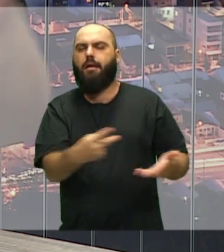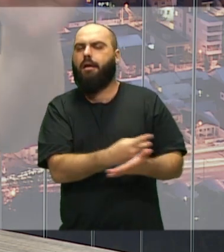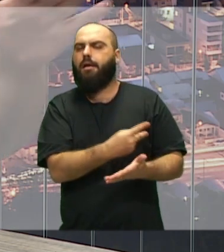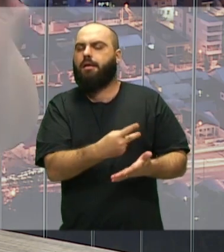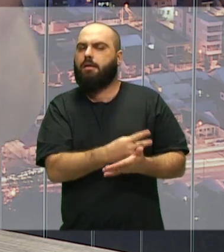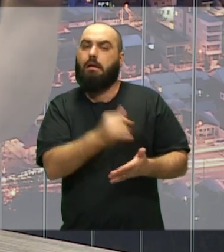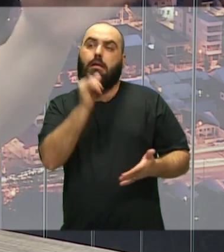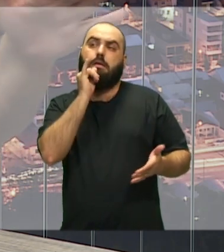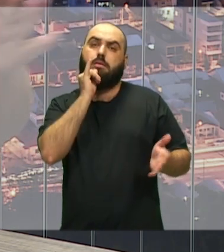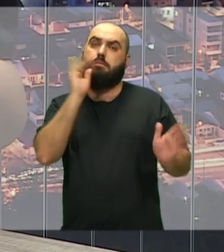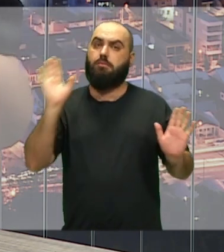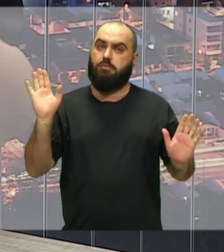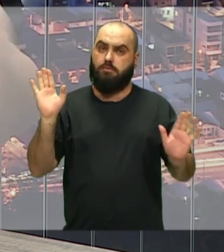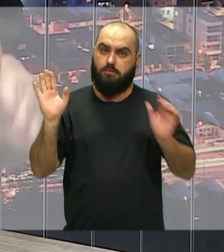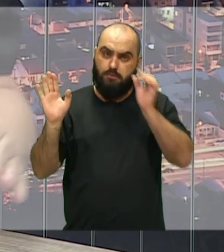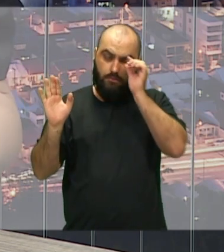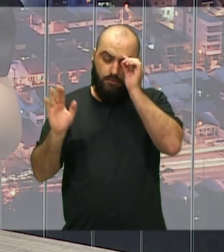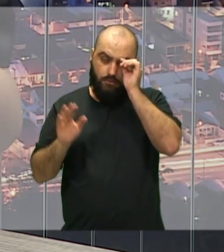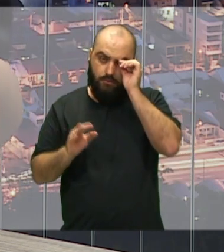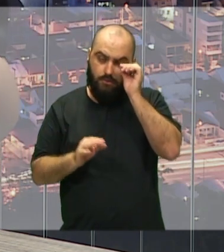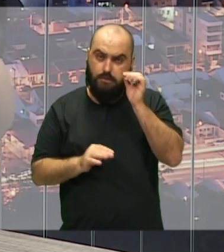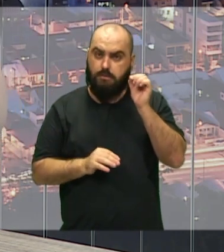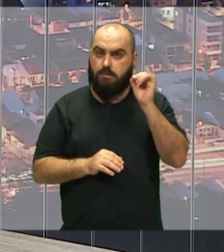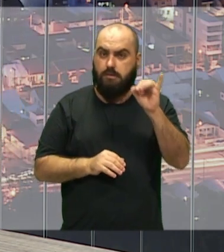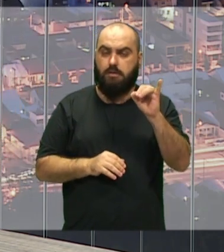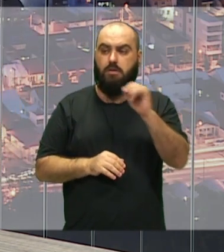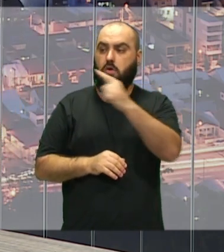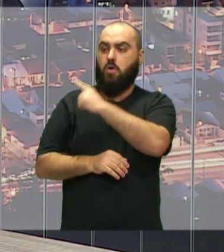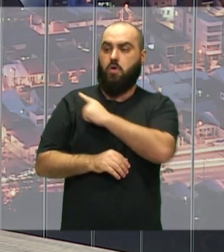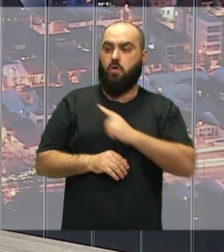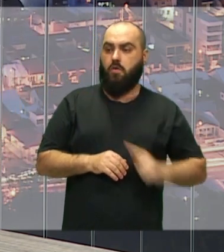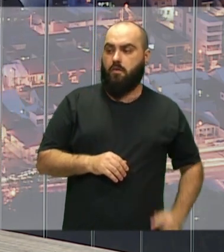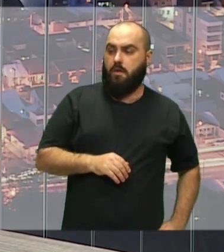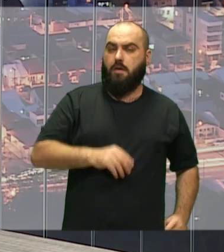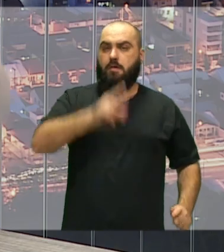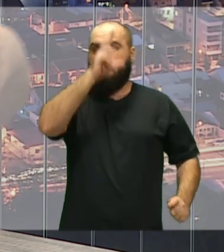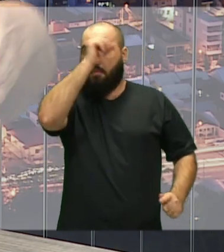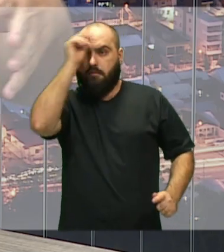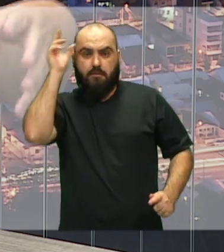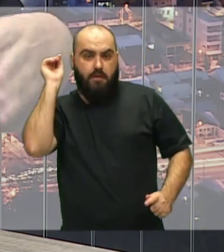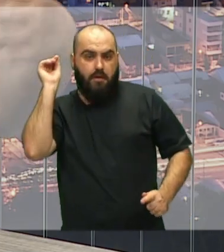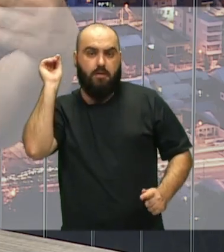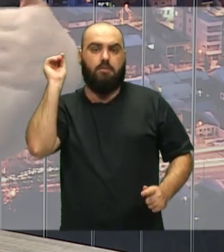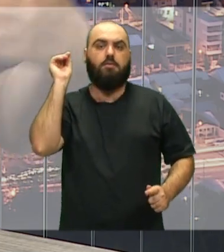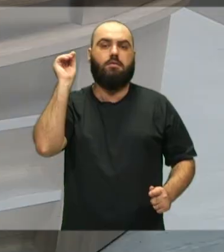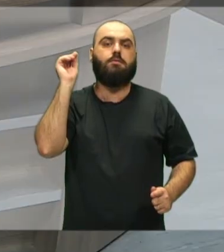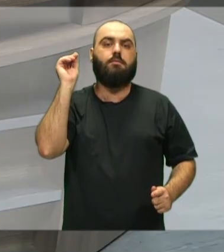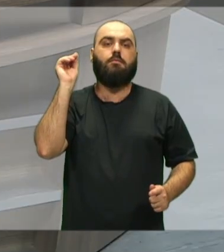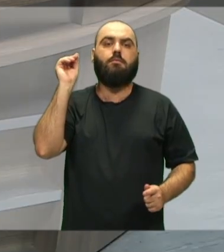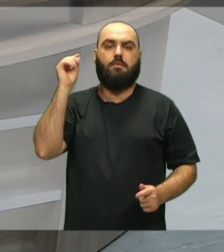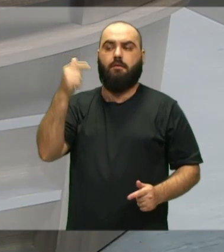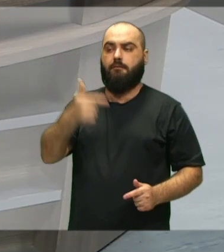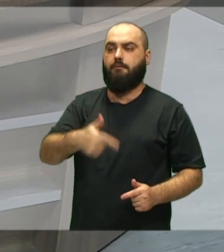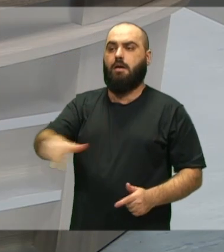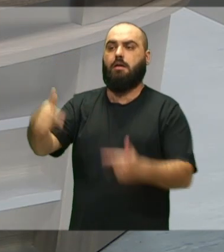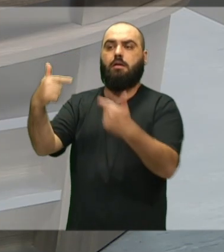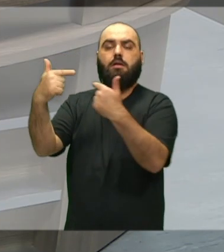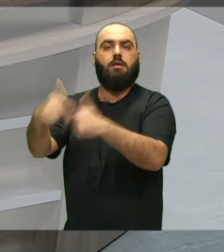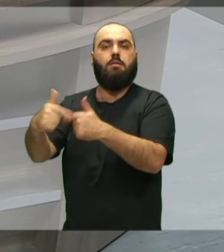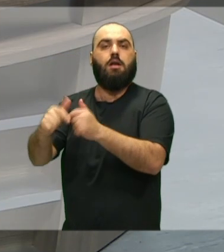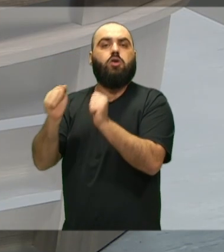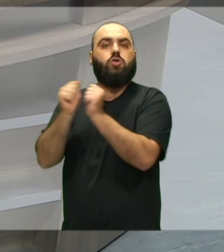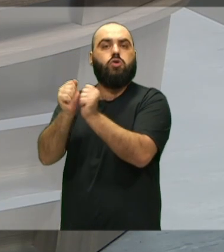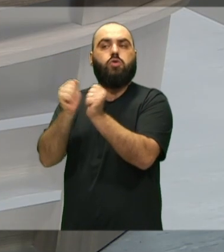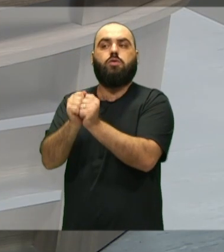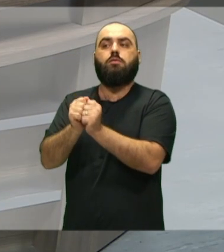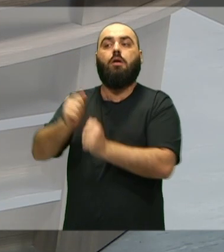Um exemplo, se um governador ou se um prefeito coloca lá para trabalhar junto com ele